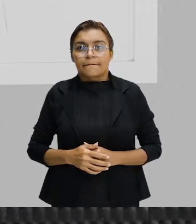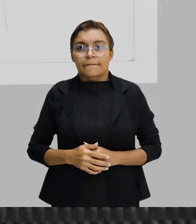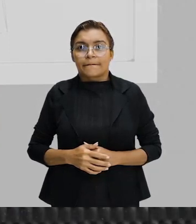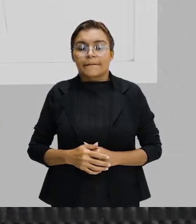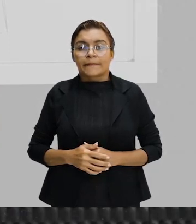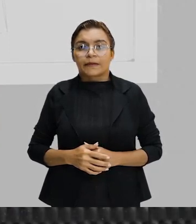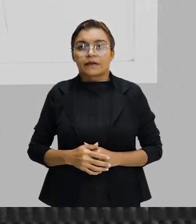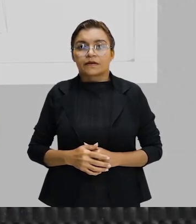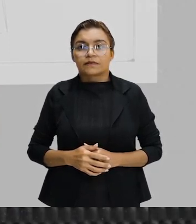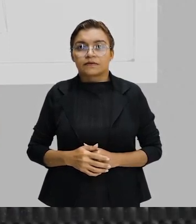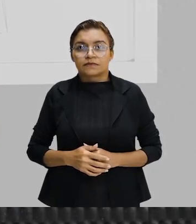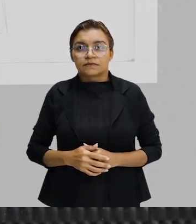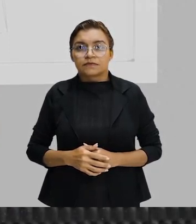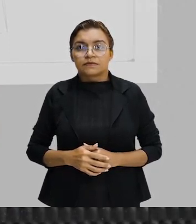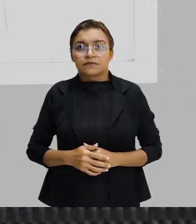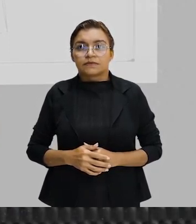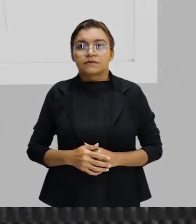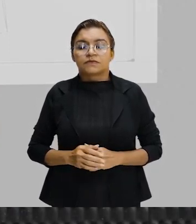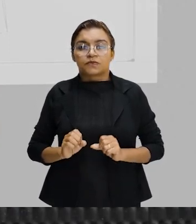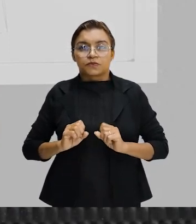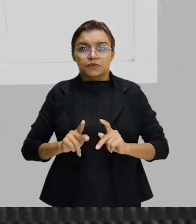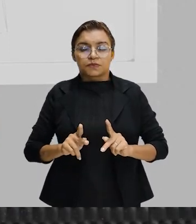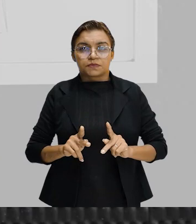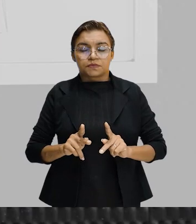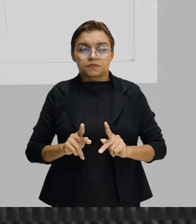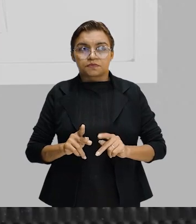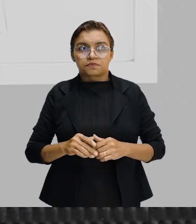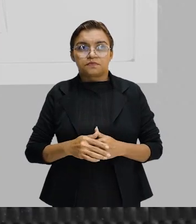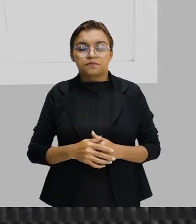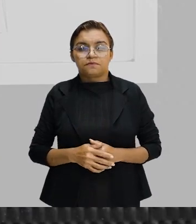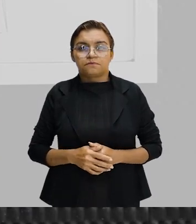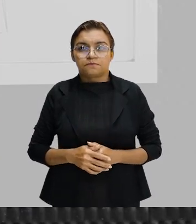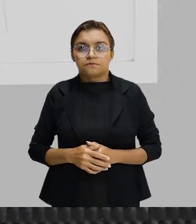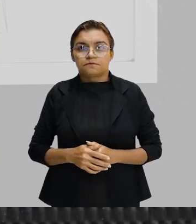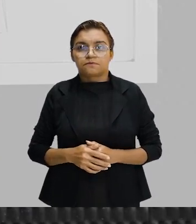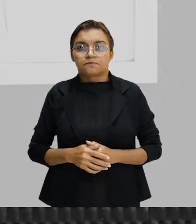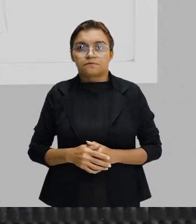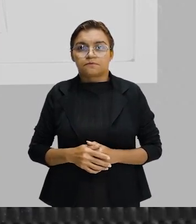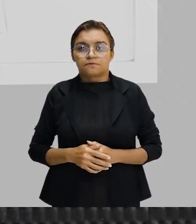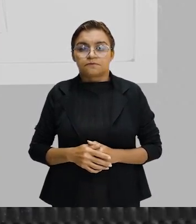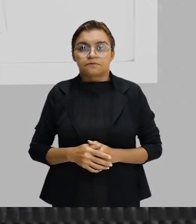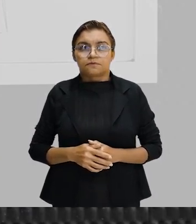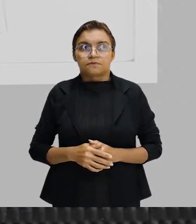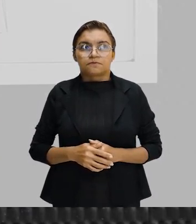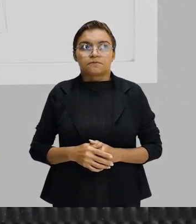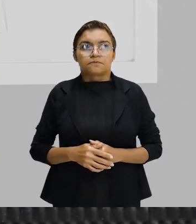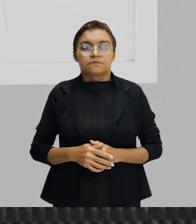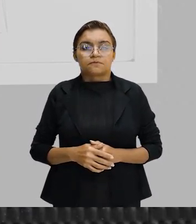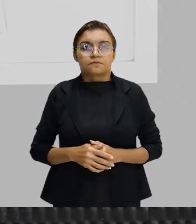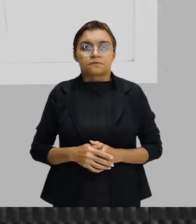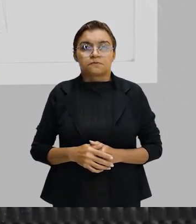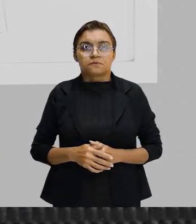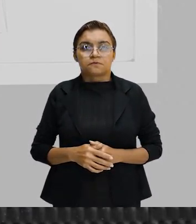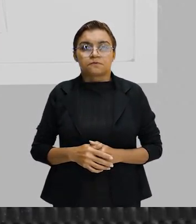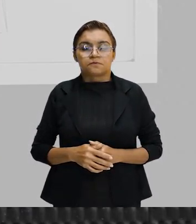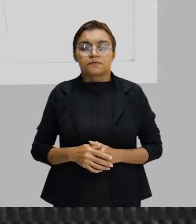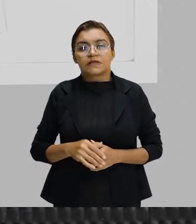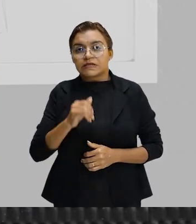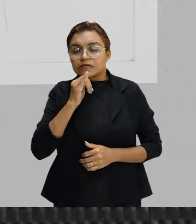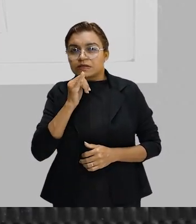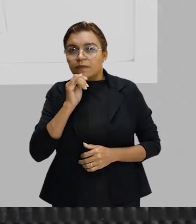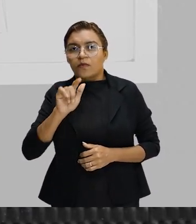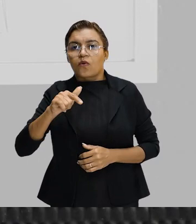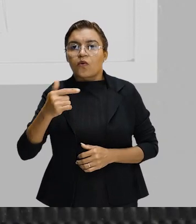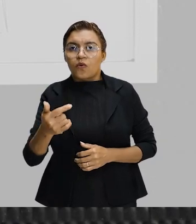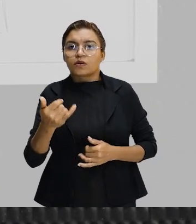estar na mesma altura, tá, ok? Bom, as demais informações sobre condição de equilíbrio